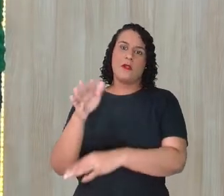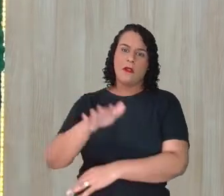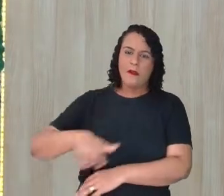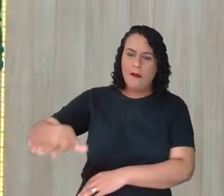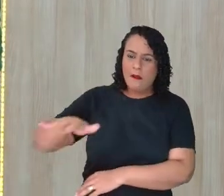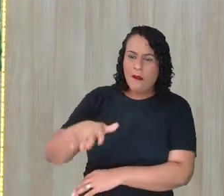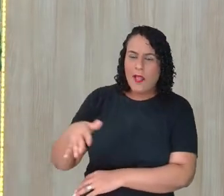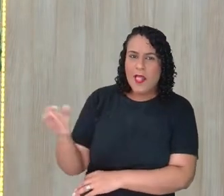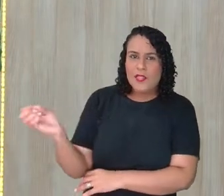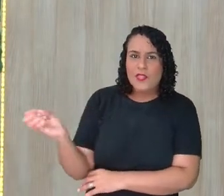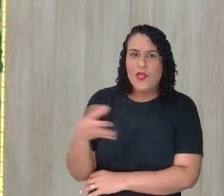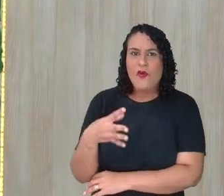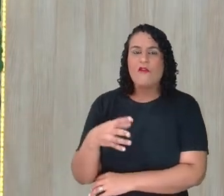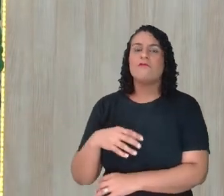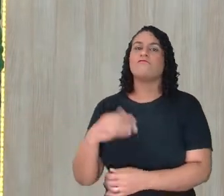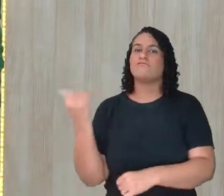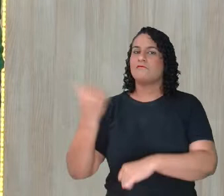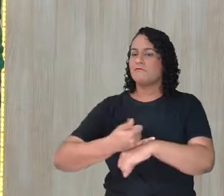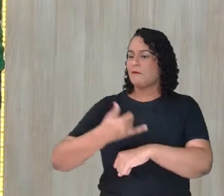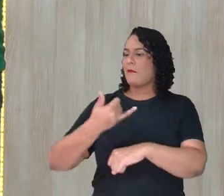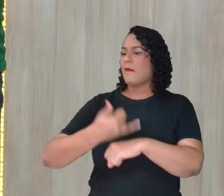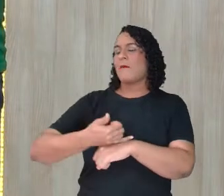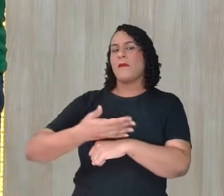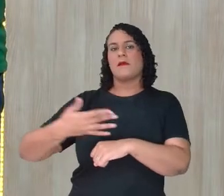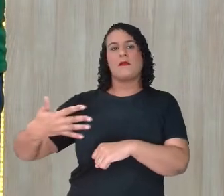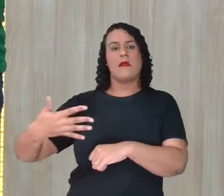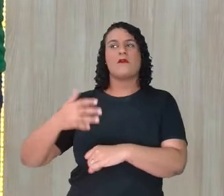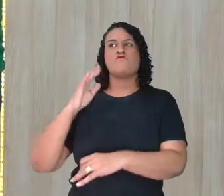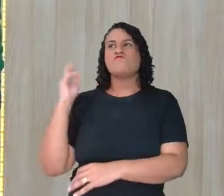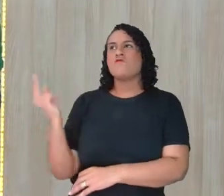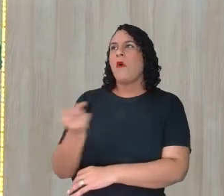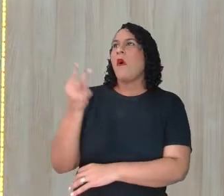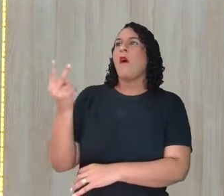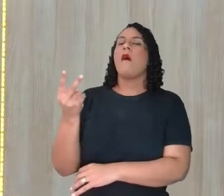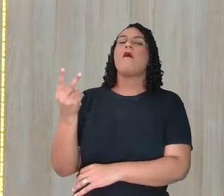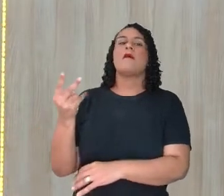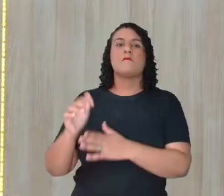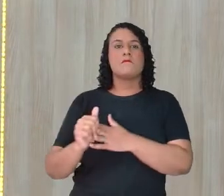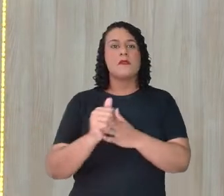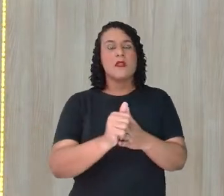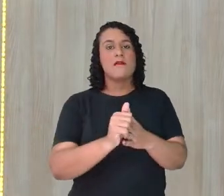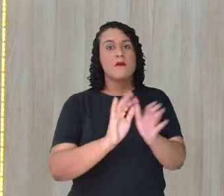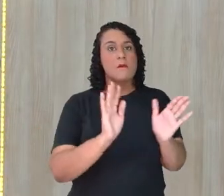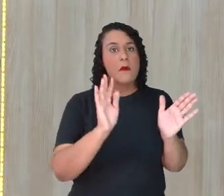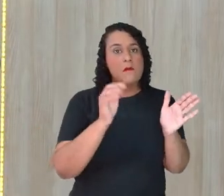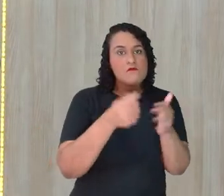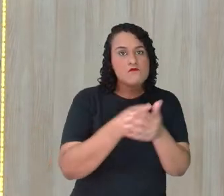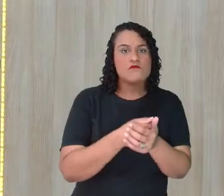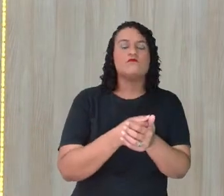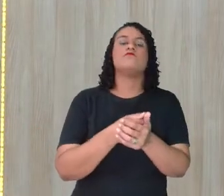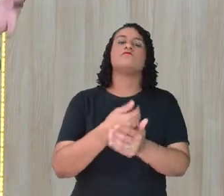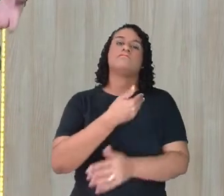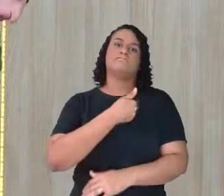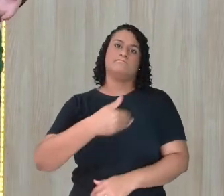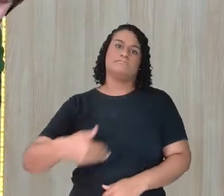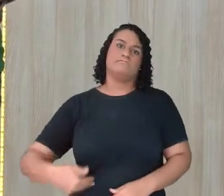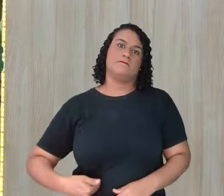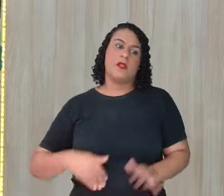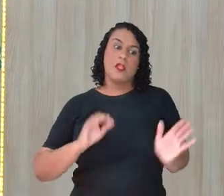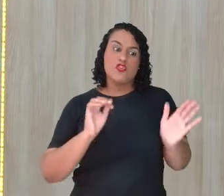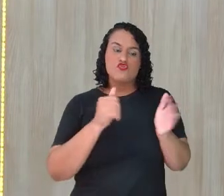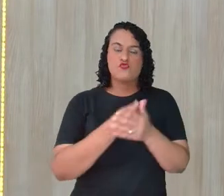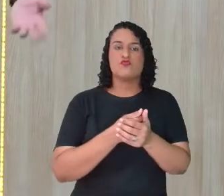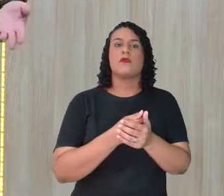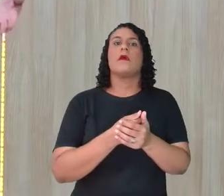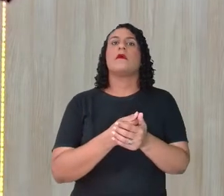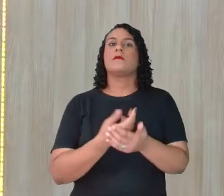novos territórios metais nobres para serem levados para os cofres públicos desses territórios,